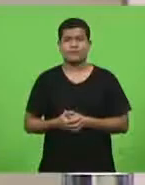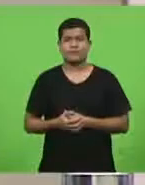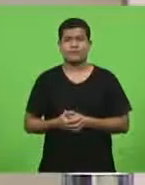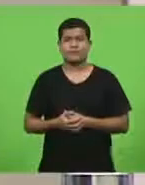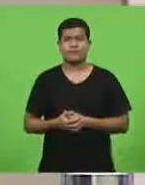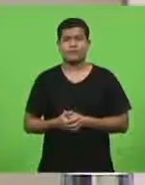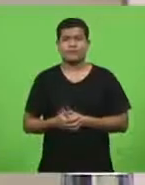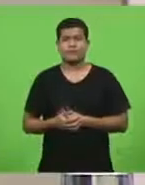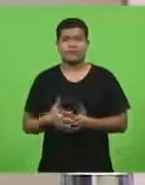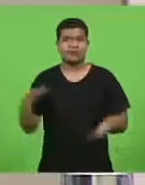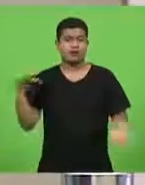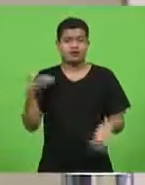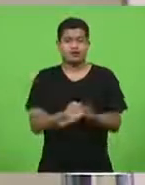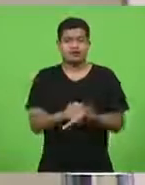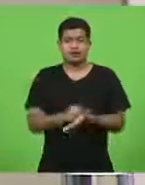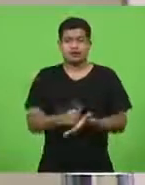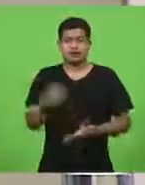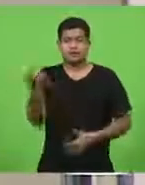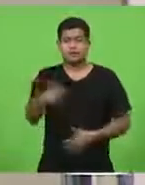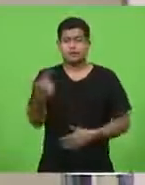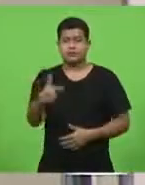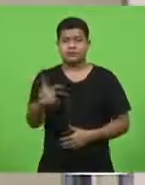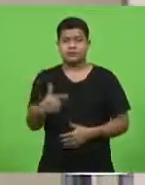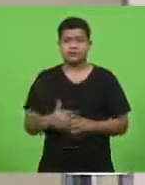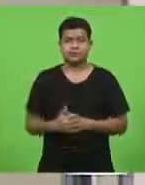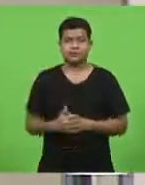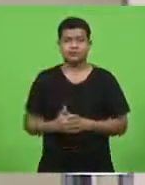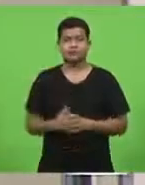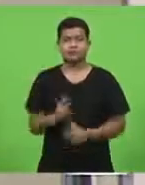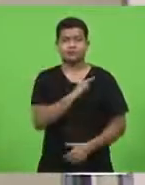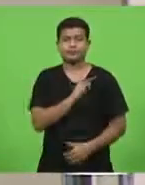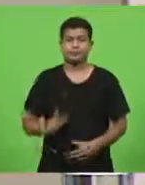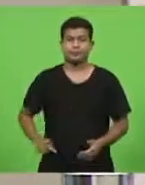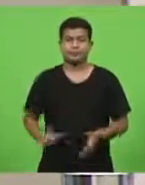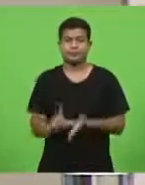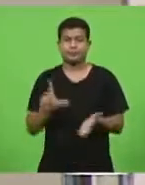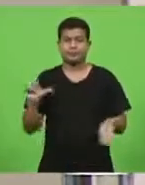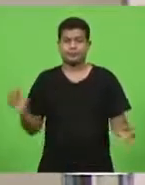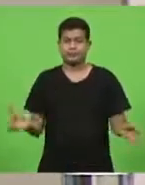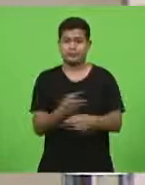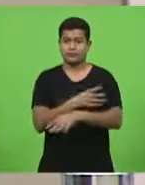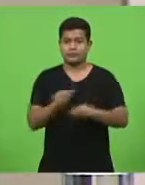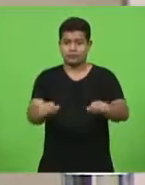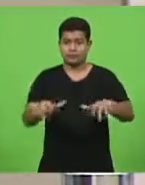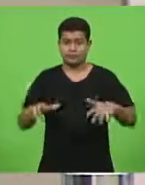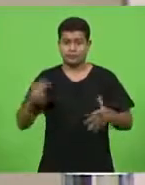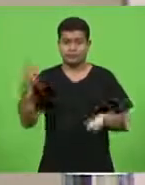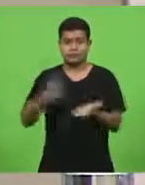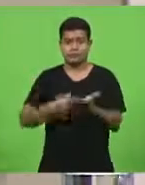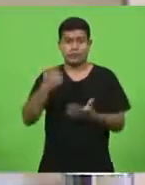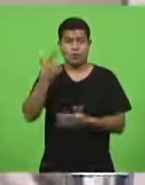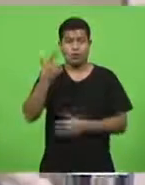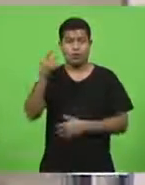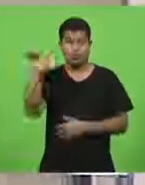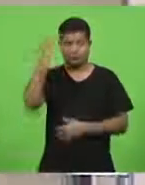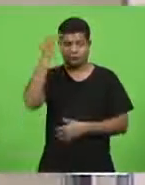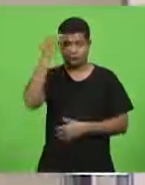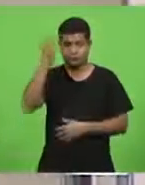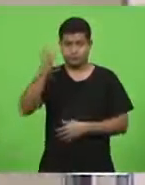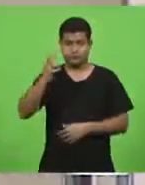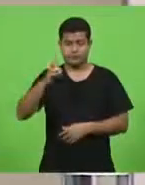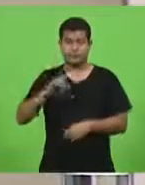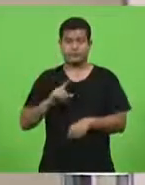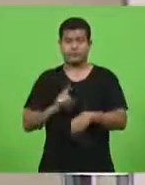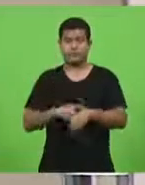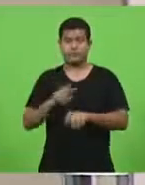não havendo mais oradores inscritos esta presidência antes de encerrar a sessão convoca outra ordinária para amanhã no horário